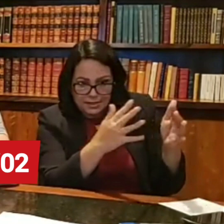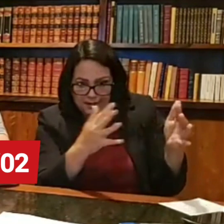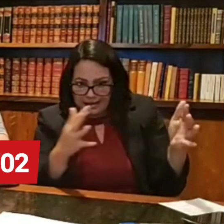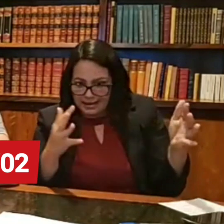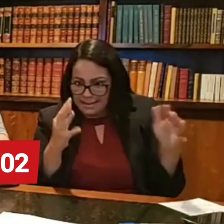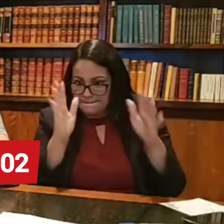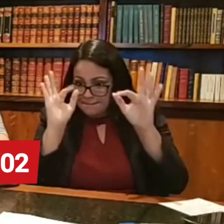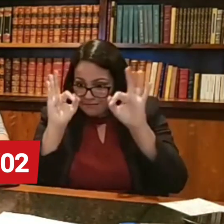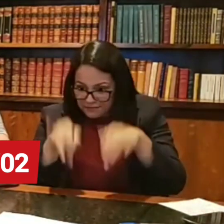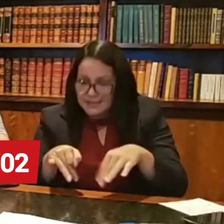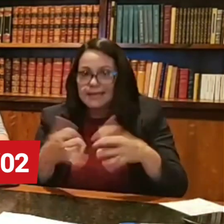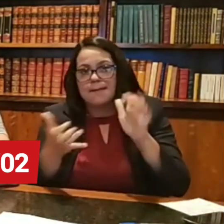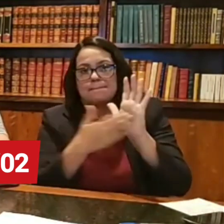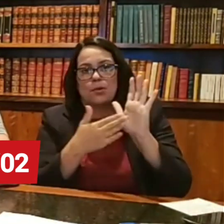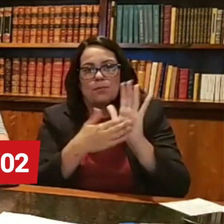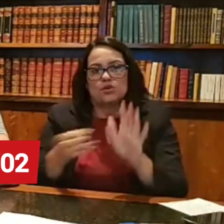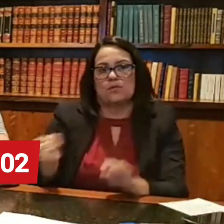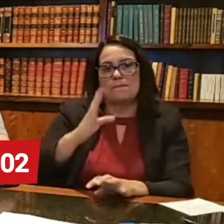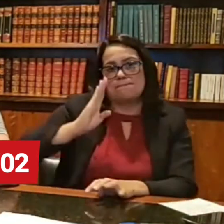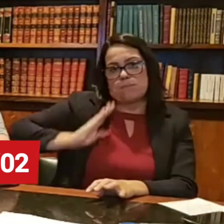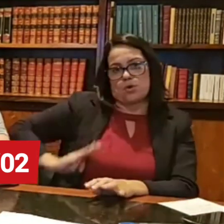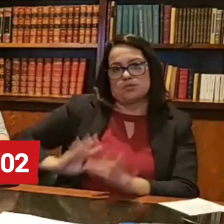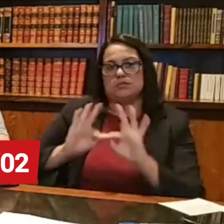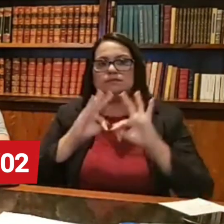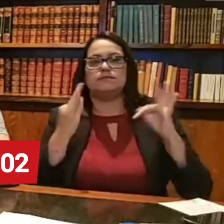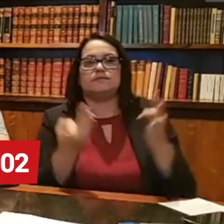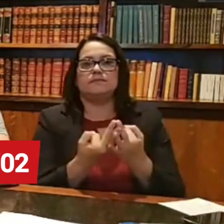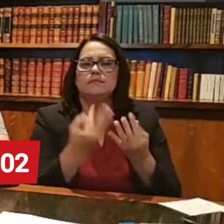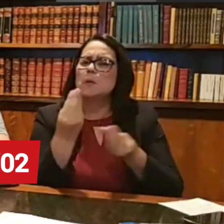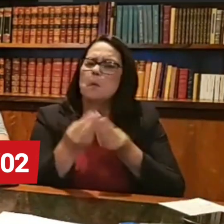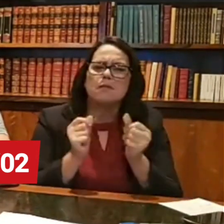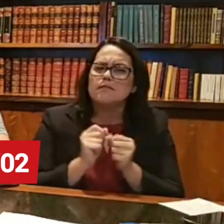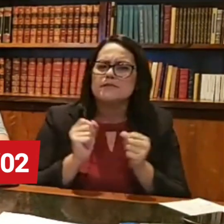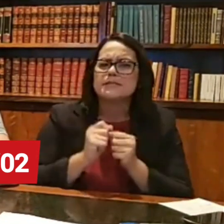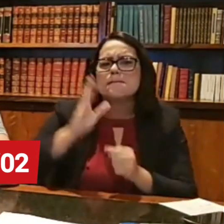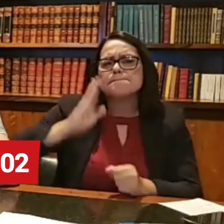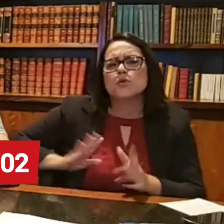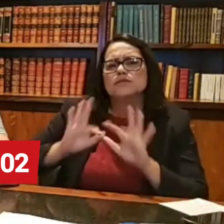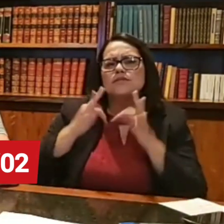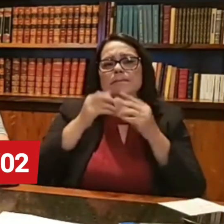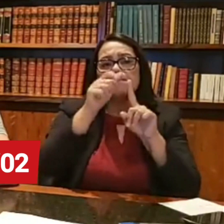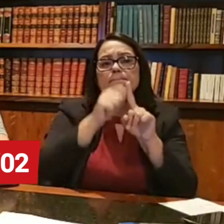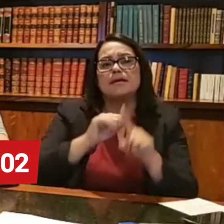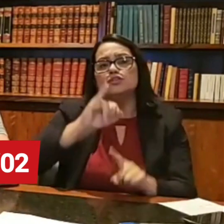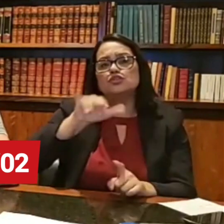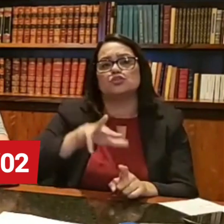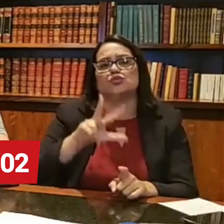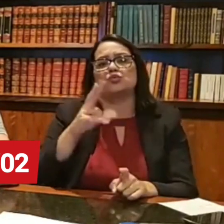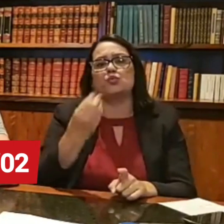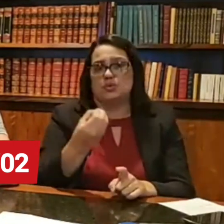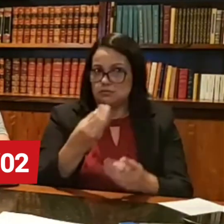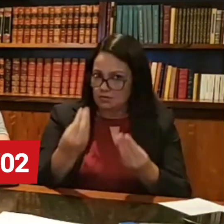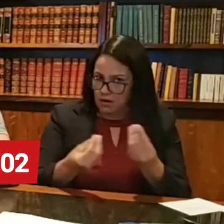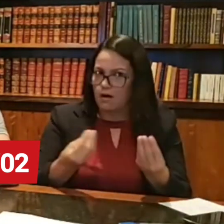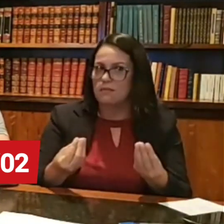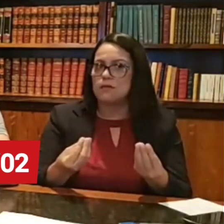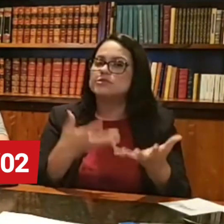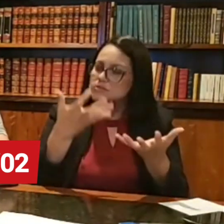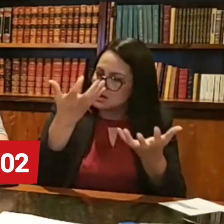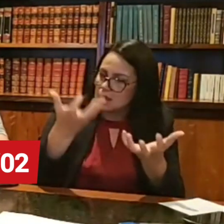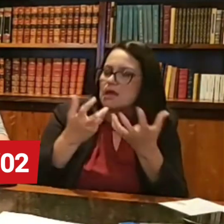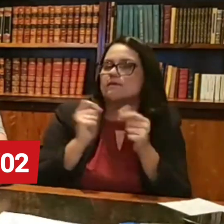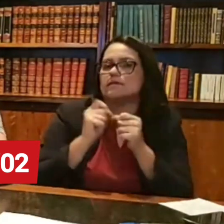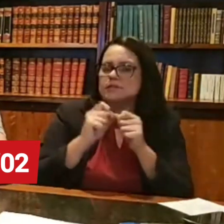nova proposta para o Bolsa Família. Né? Como é que vai ser o Bolsa Família a partir de julho? Essa que é a nossa intenção